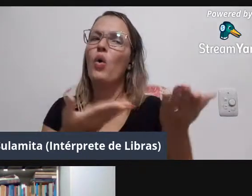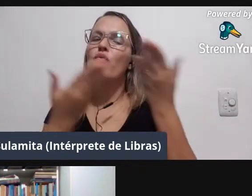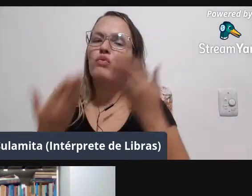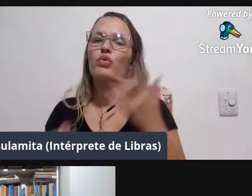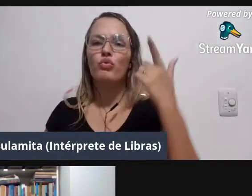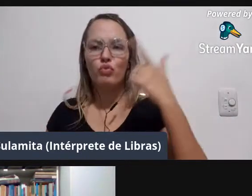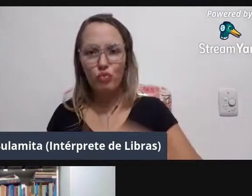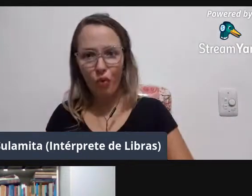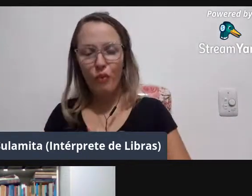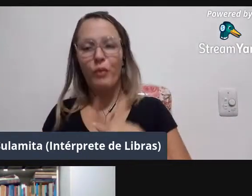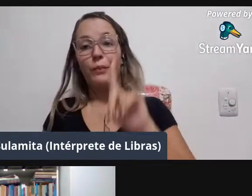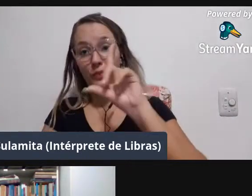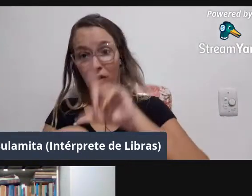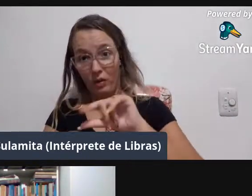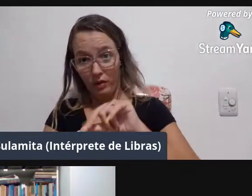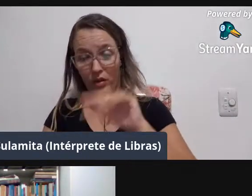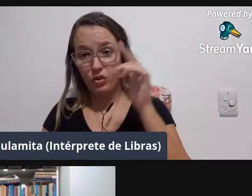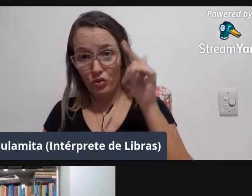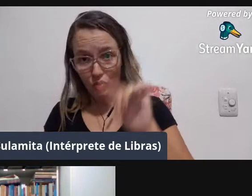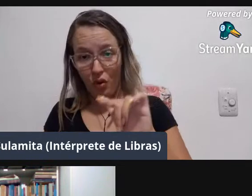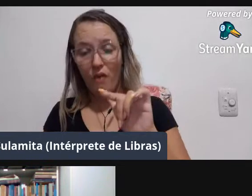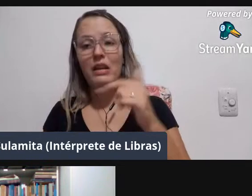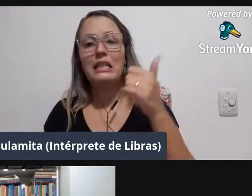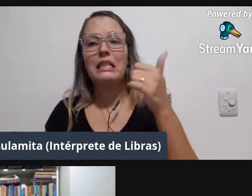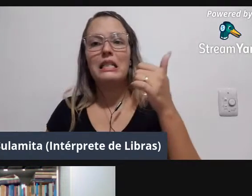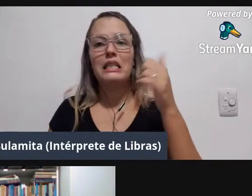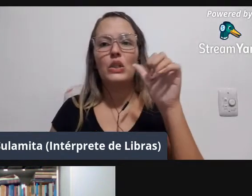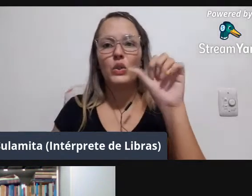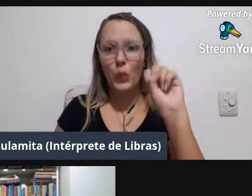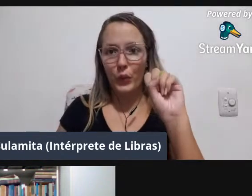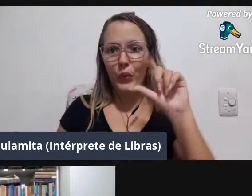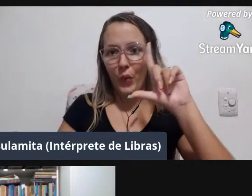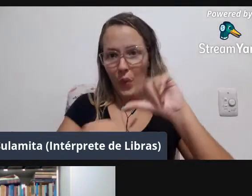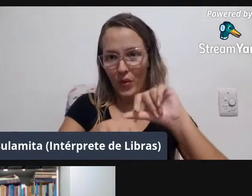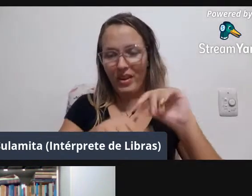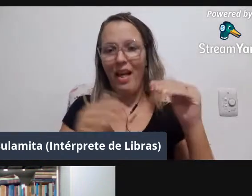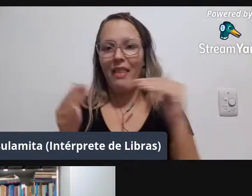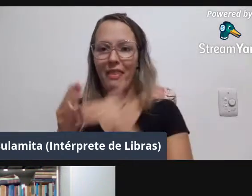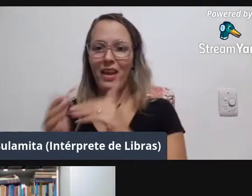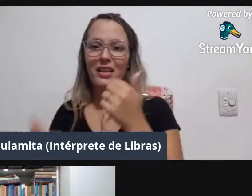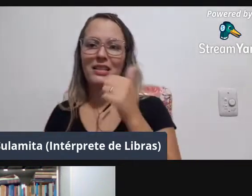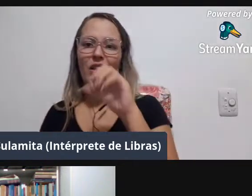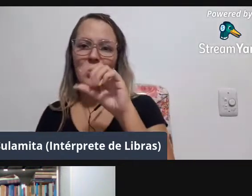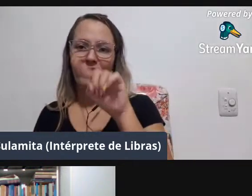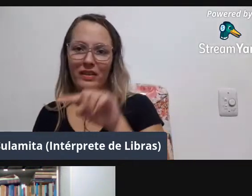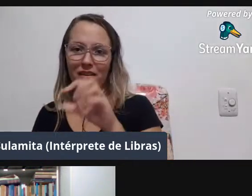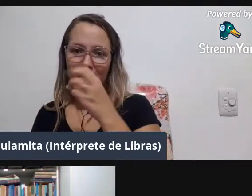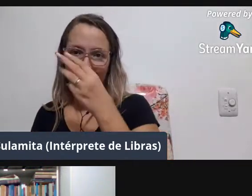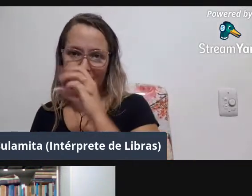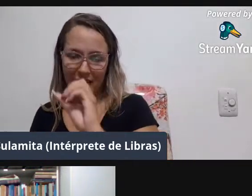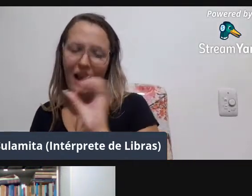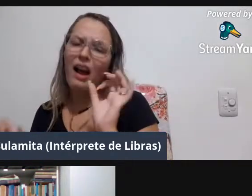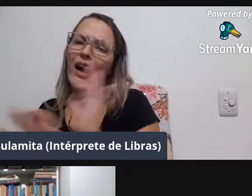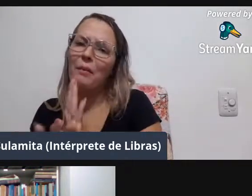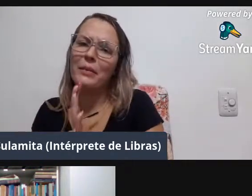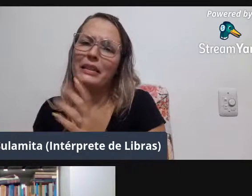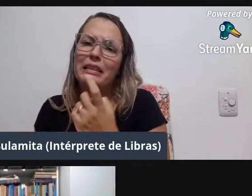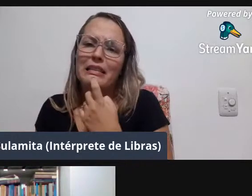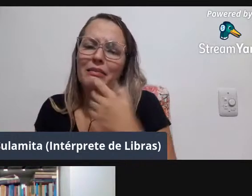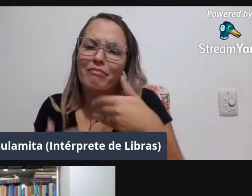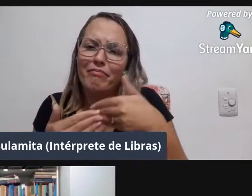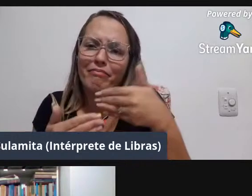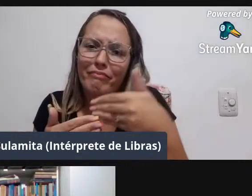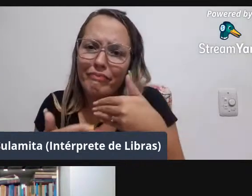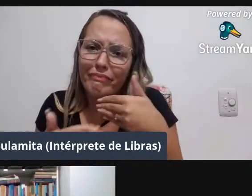mesmo horário, às 18 horas, das 18 às 19h30, né? Está acabando, infelizmente, né? A gente vai ser a penúltima já na semana que